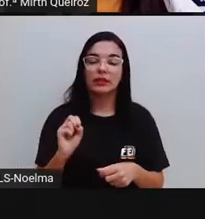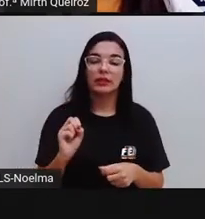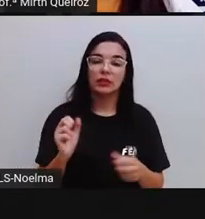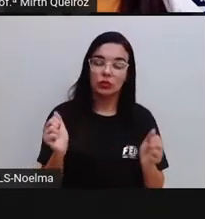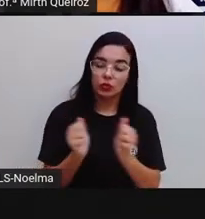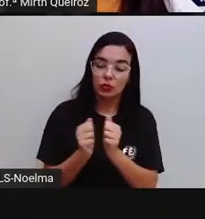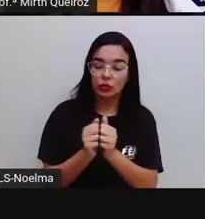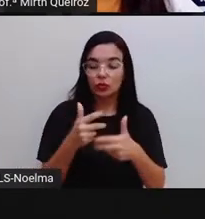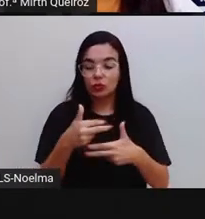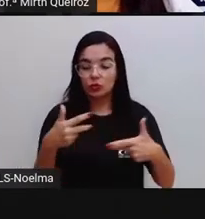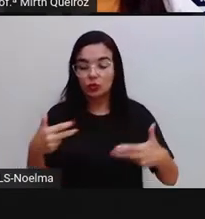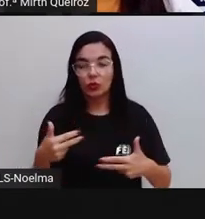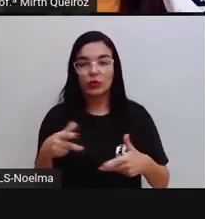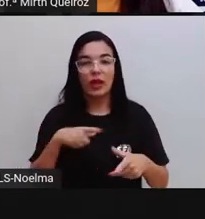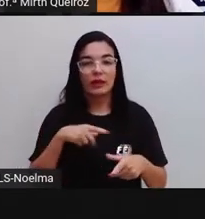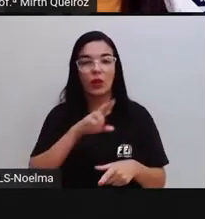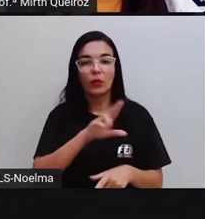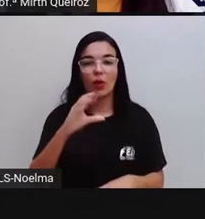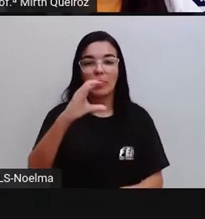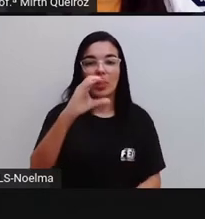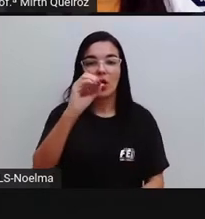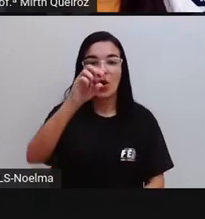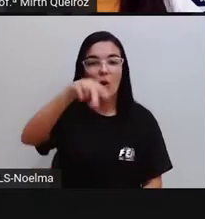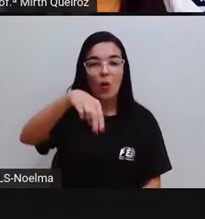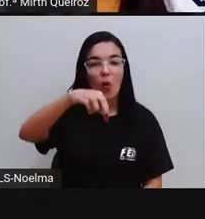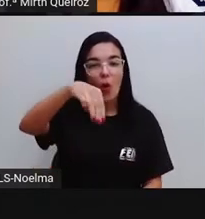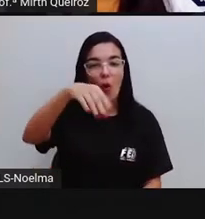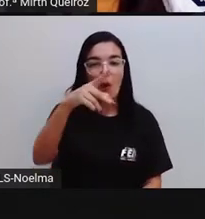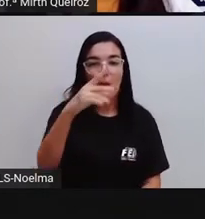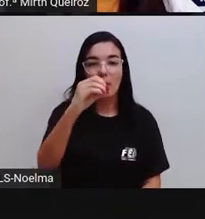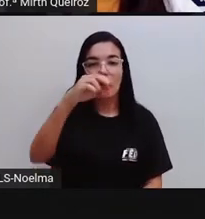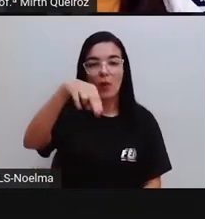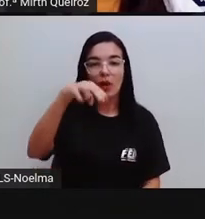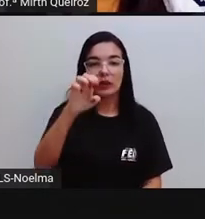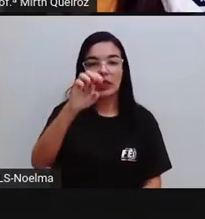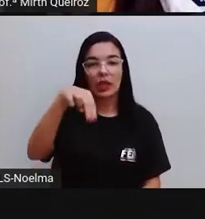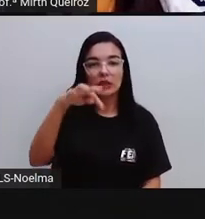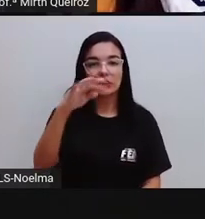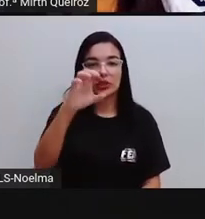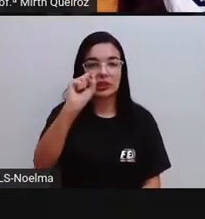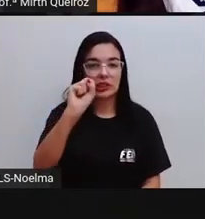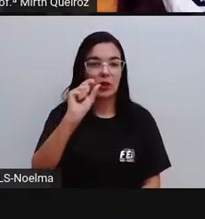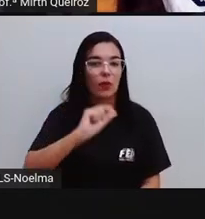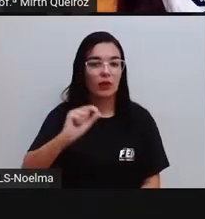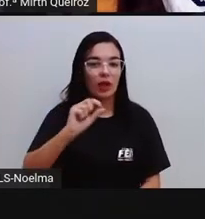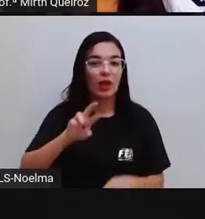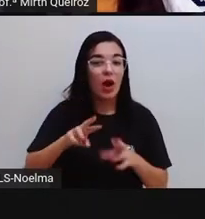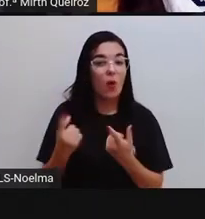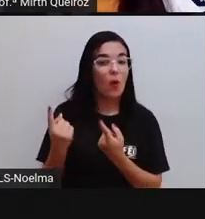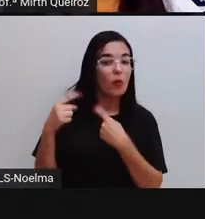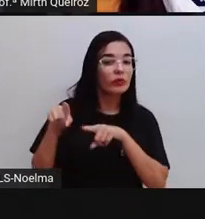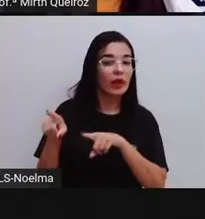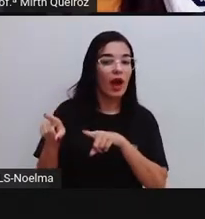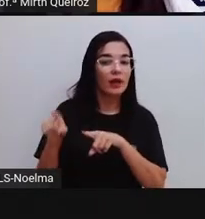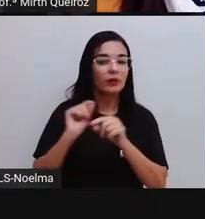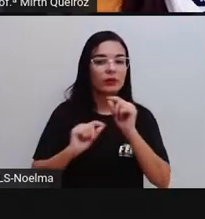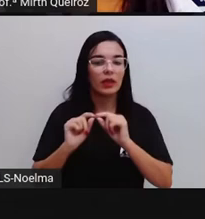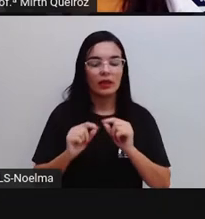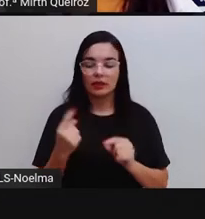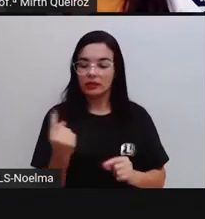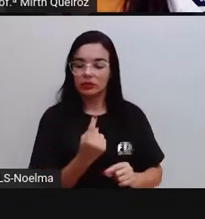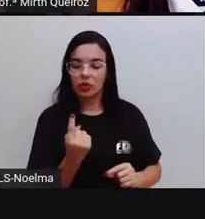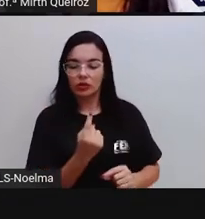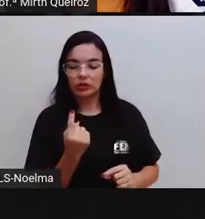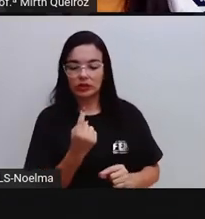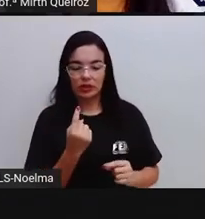chamadas de componentes, né? Os componentes aí da mistura. Ao contrário das substâncias puras, suas propriedades,